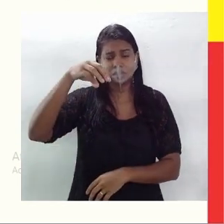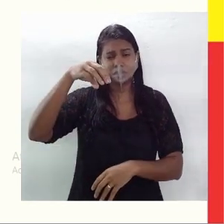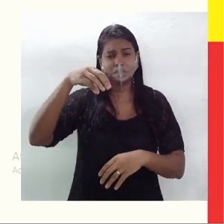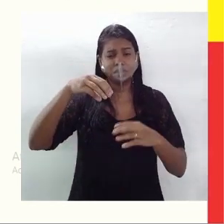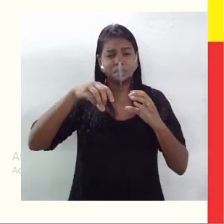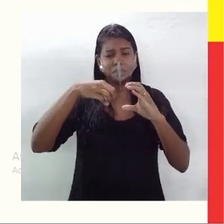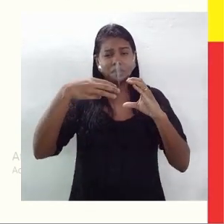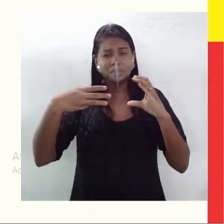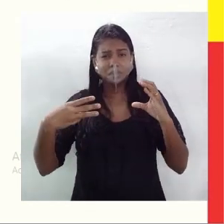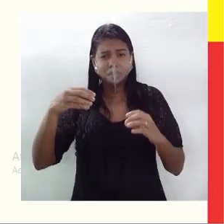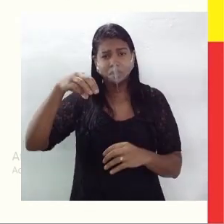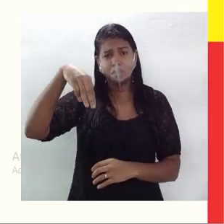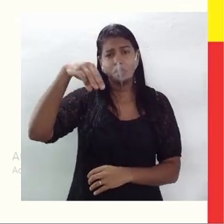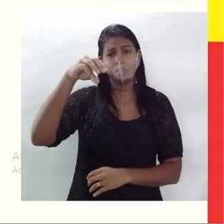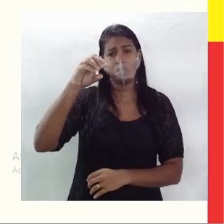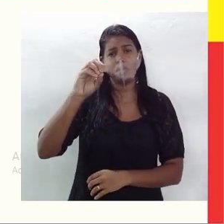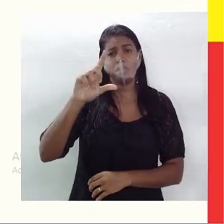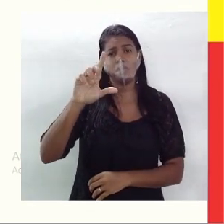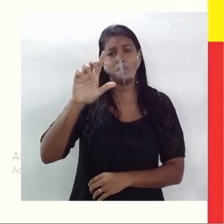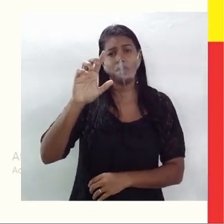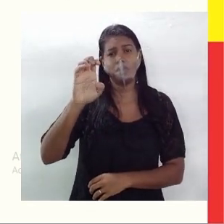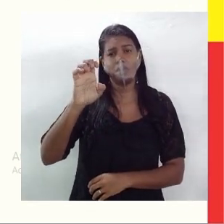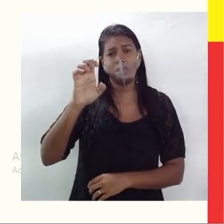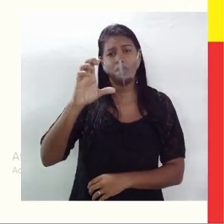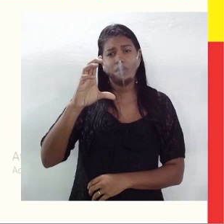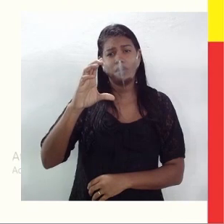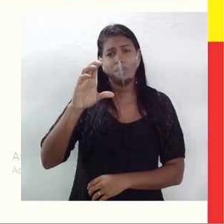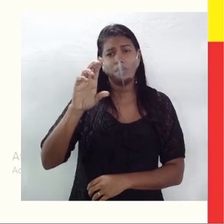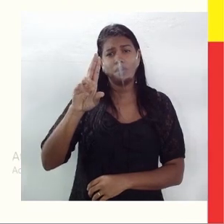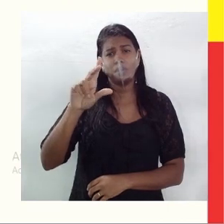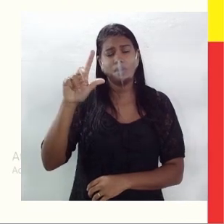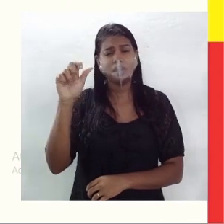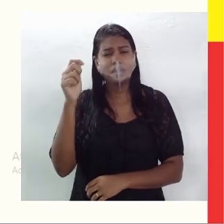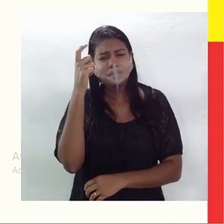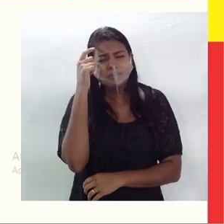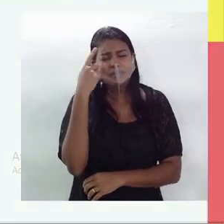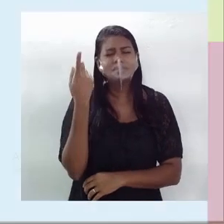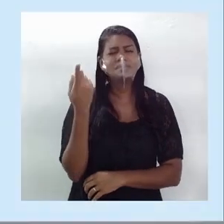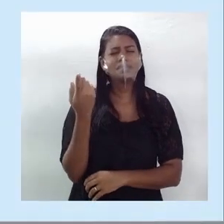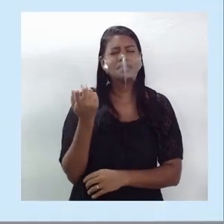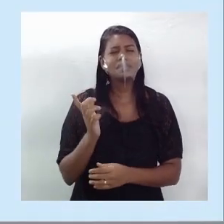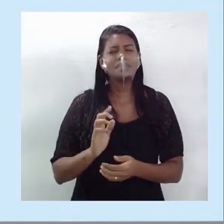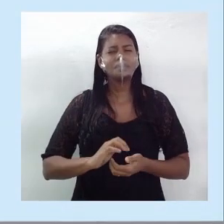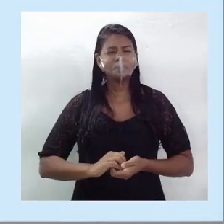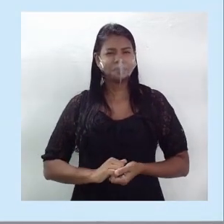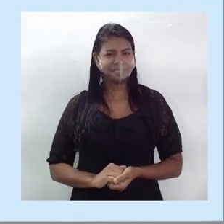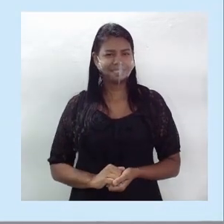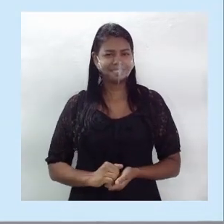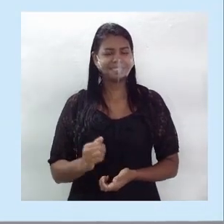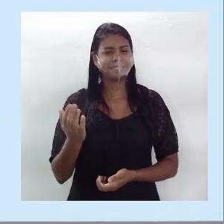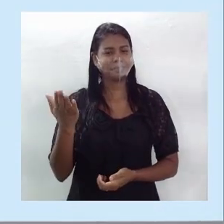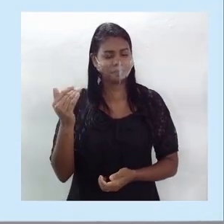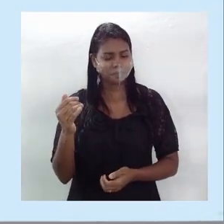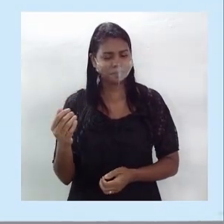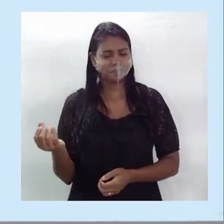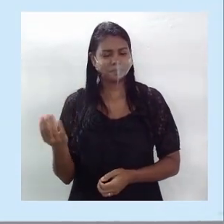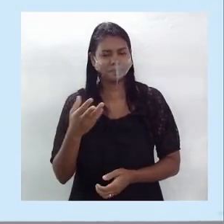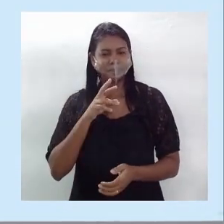moléculas diferentes? Pensaram direitinho aí em casa? Então, bora lá para a